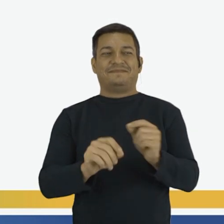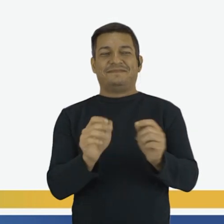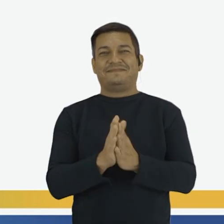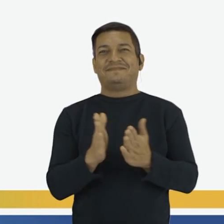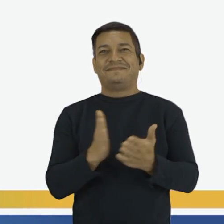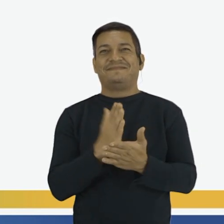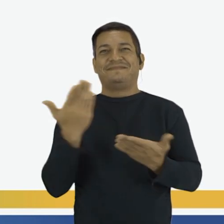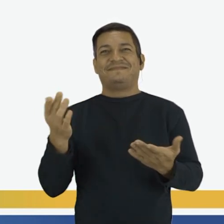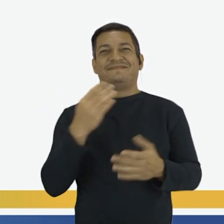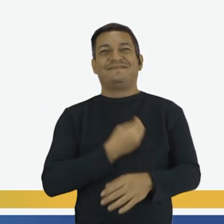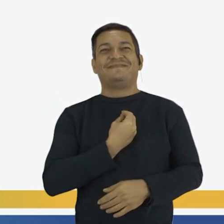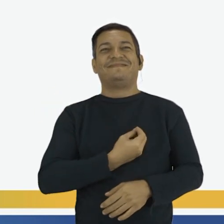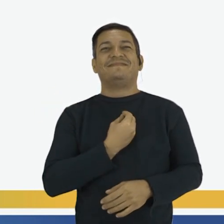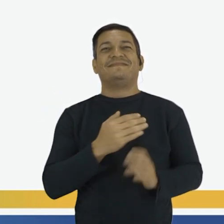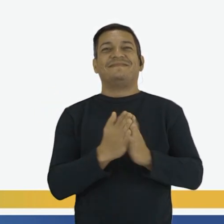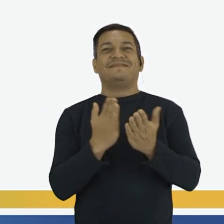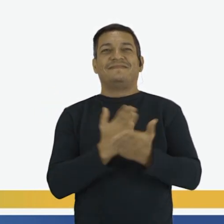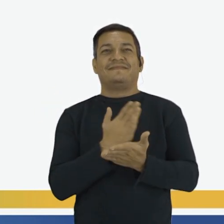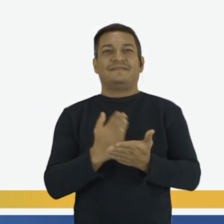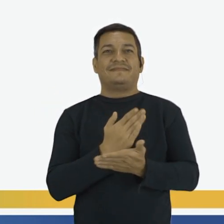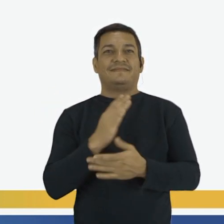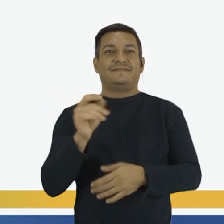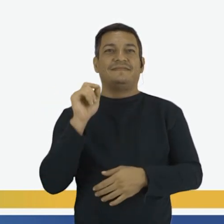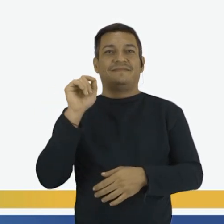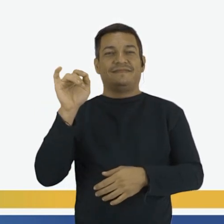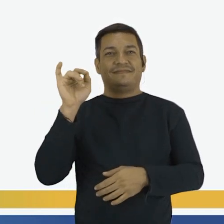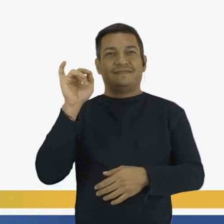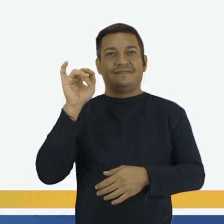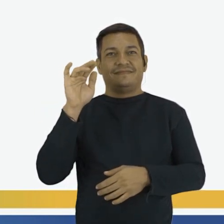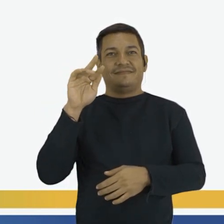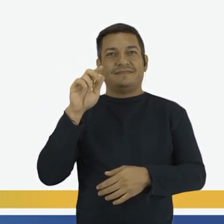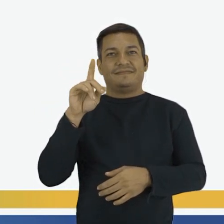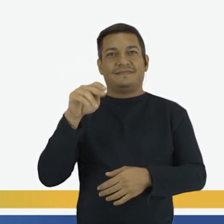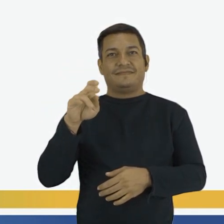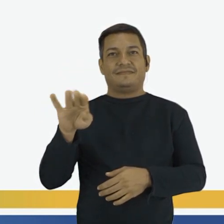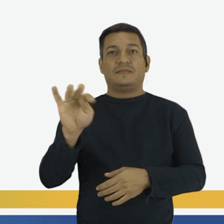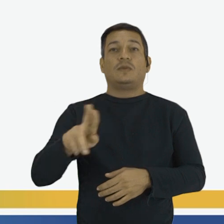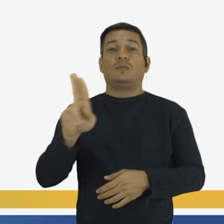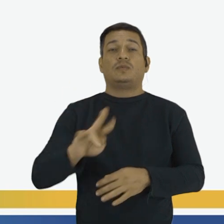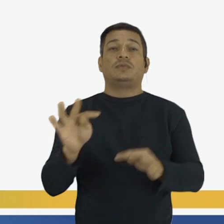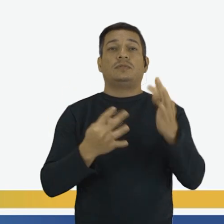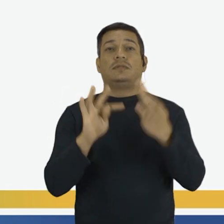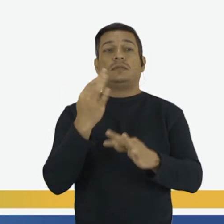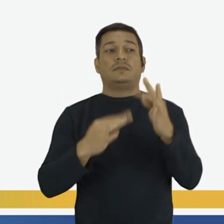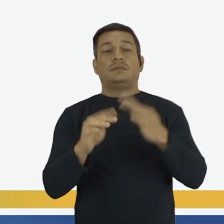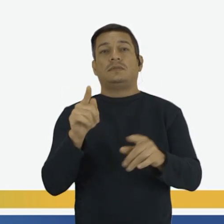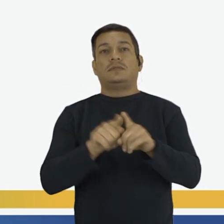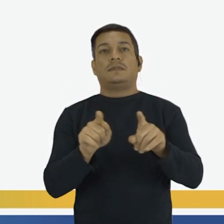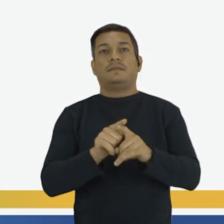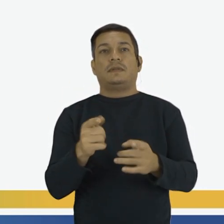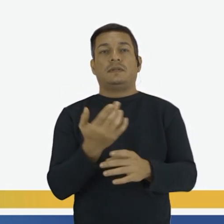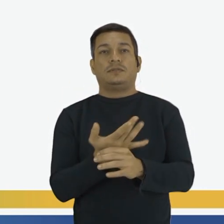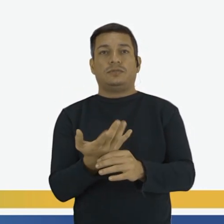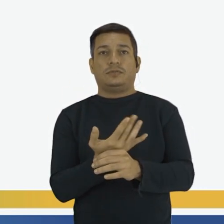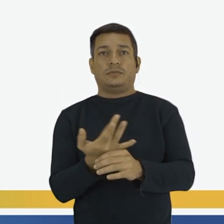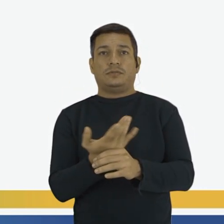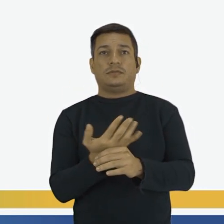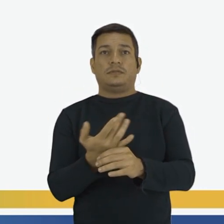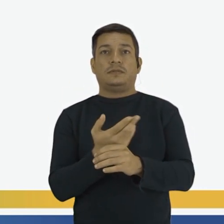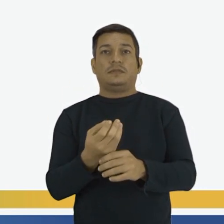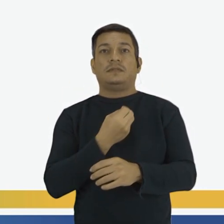a existência de cadernos de fundamentos, assim como o uso de tecnologias digitais, tá?